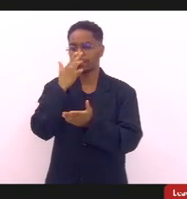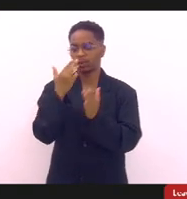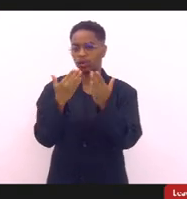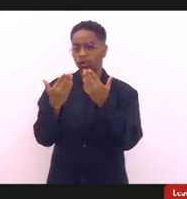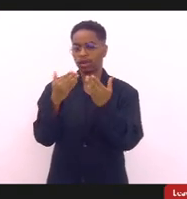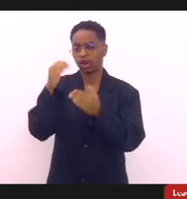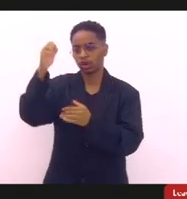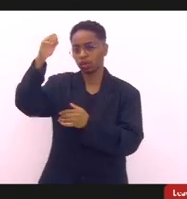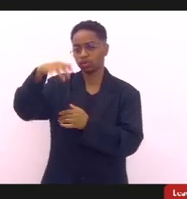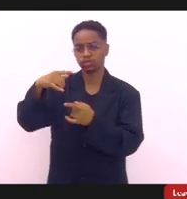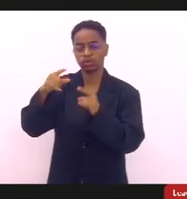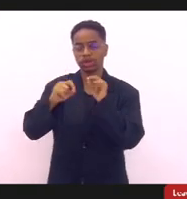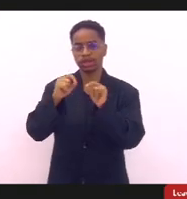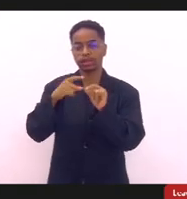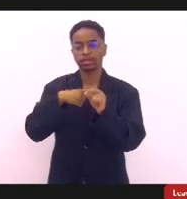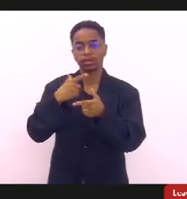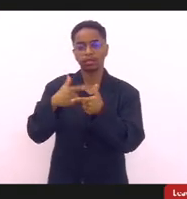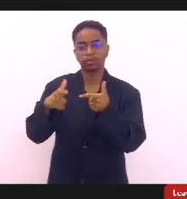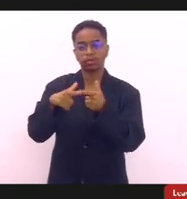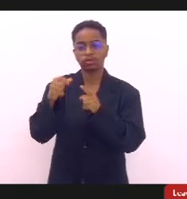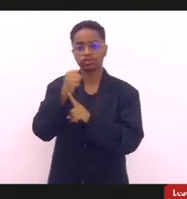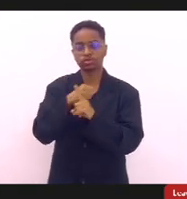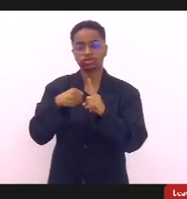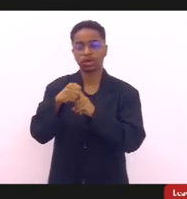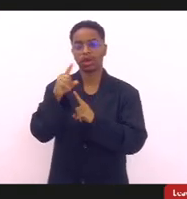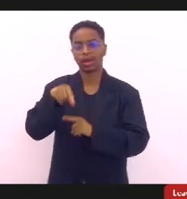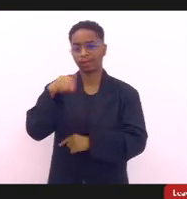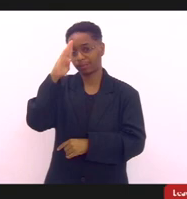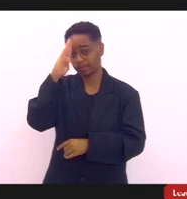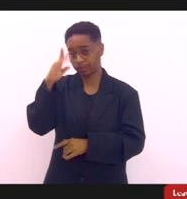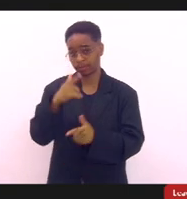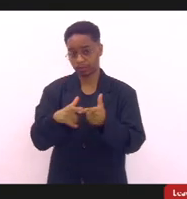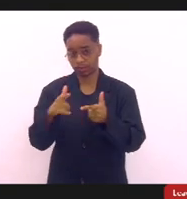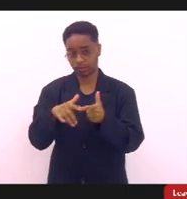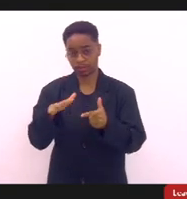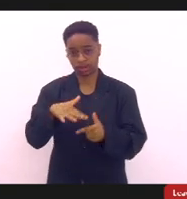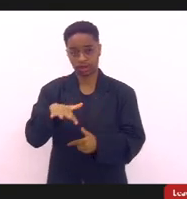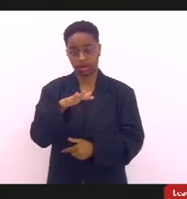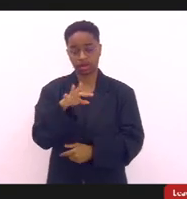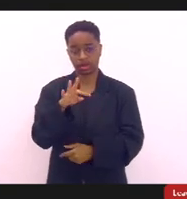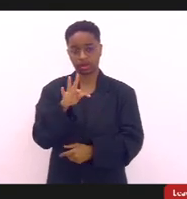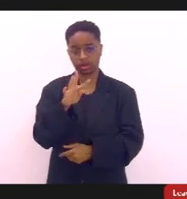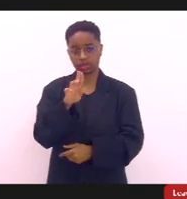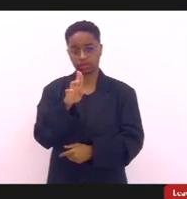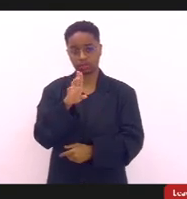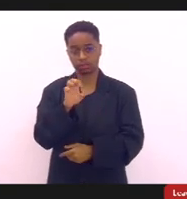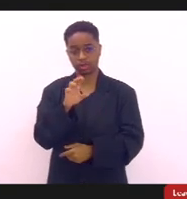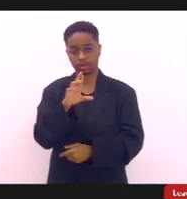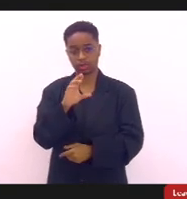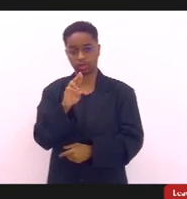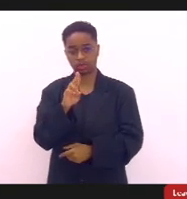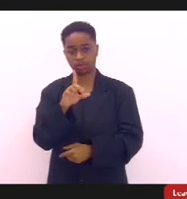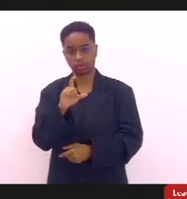relação ao problema social, que é o macro problema da tuberculose, que isso, inclusive, vai redundar